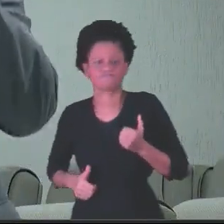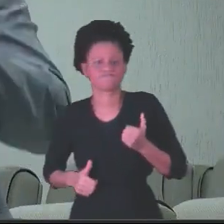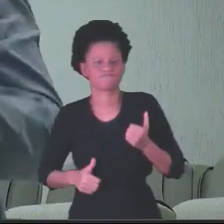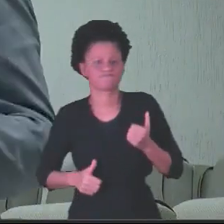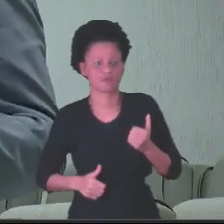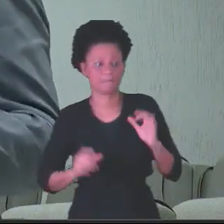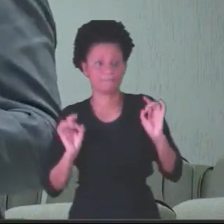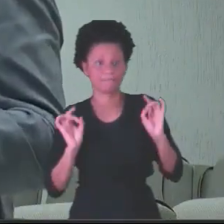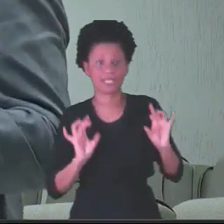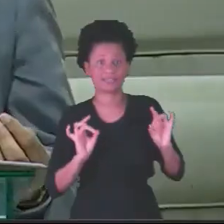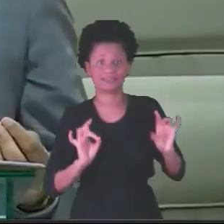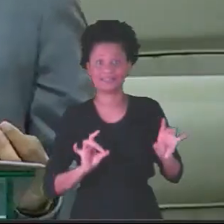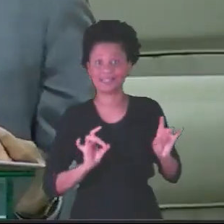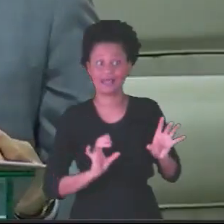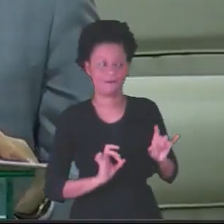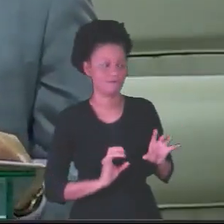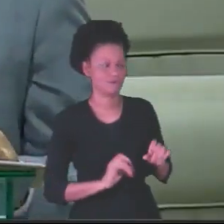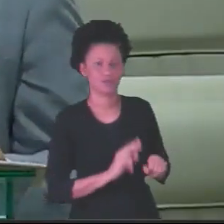preciosa